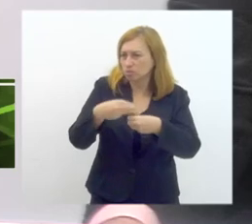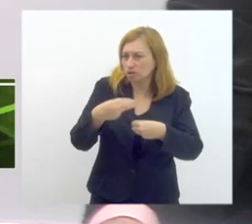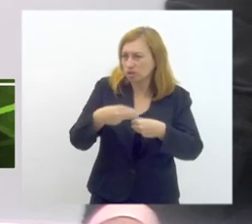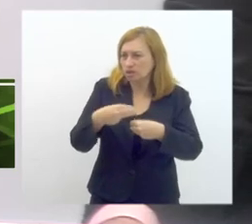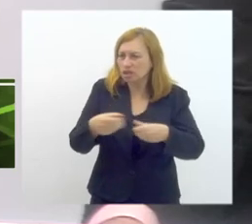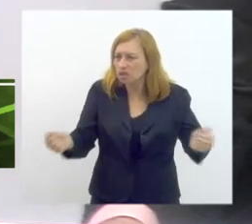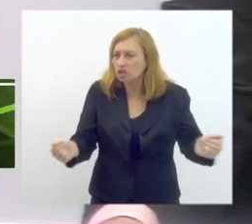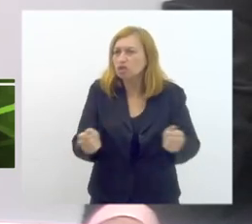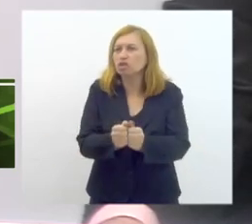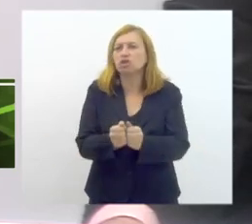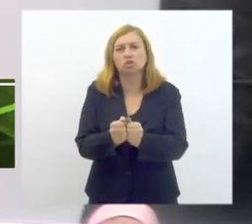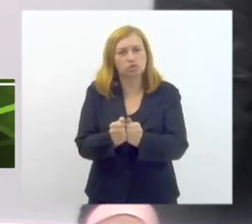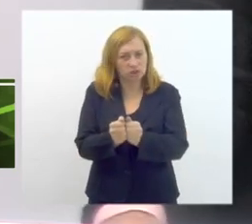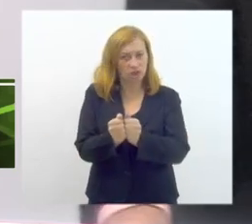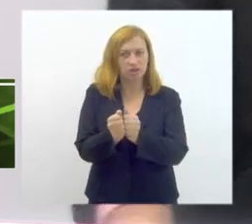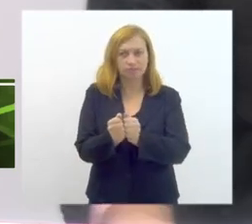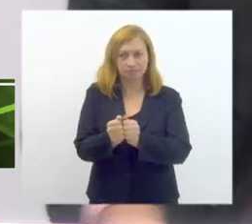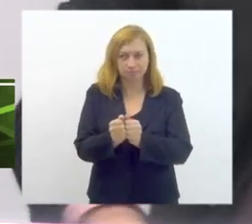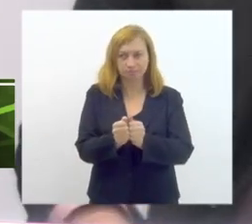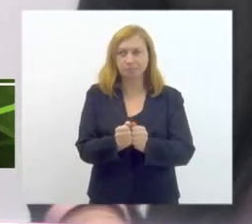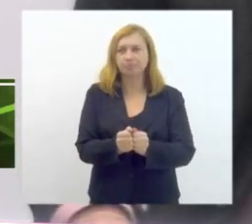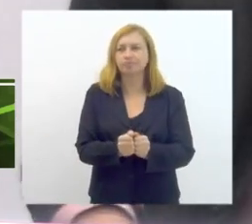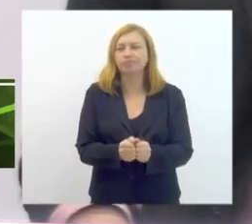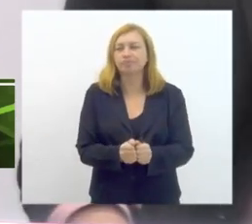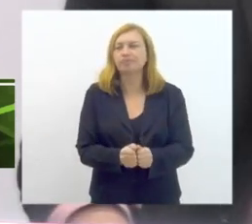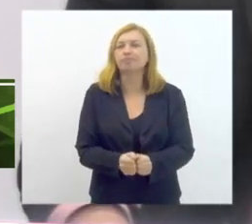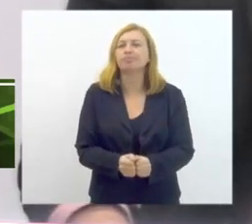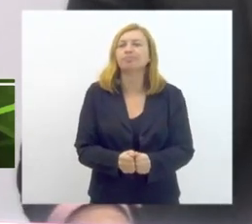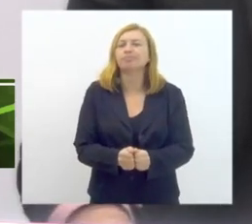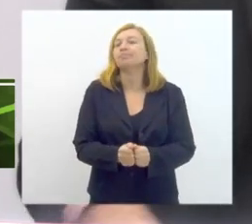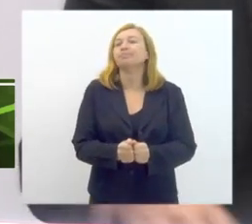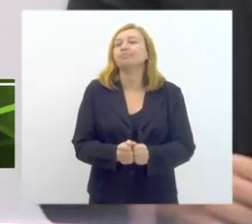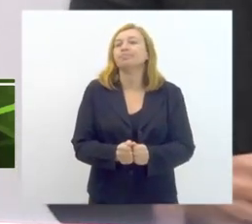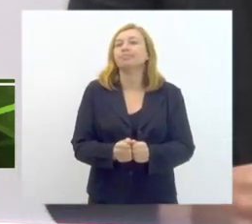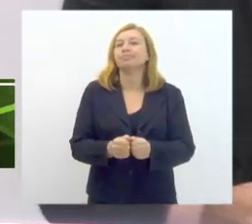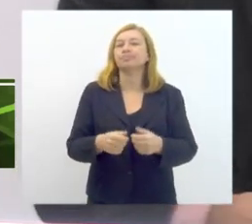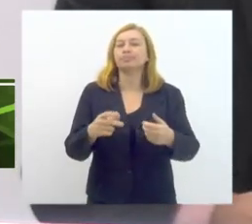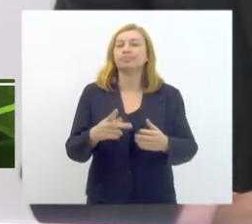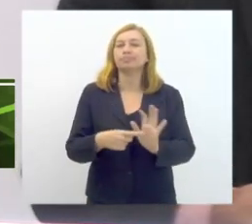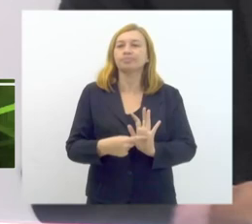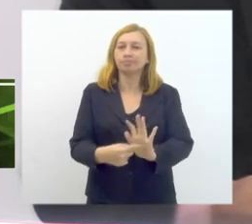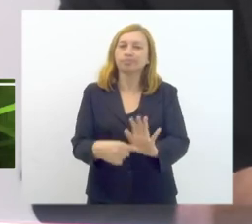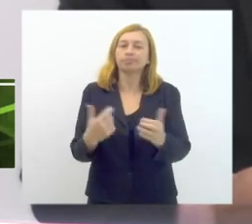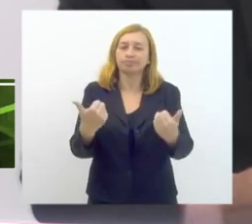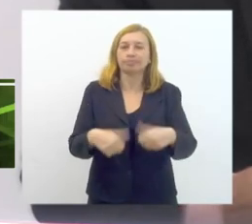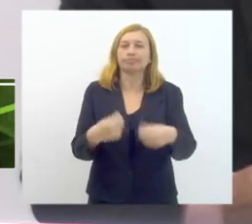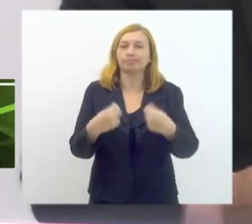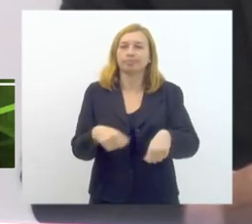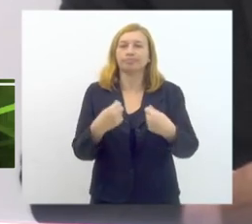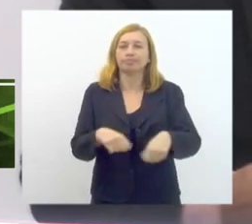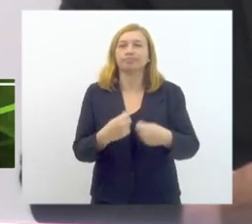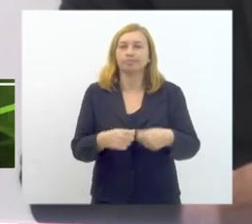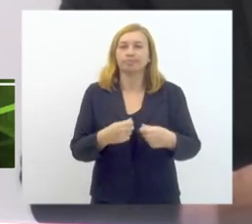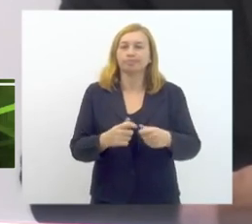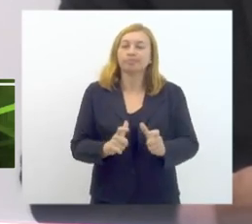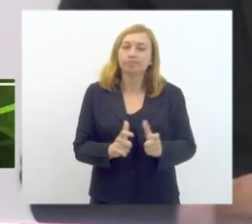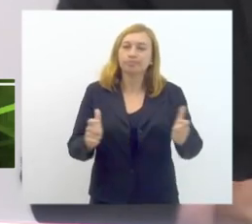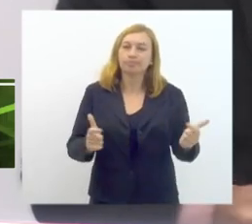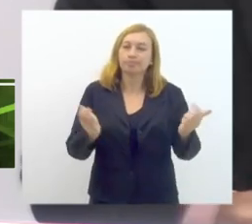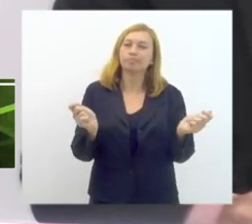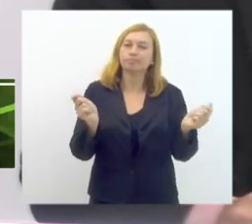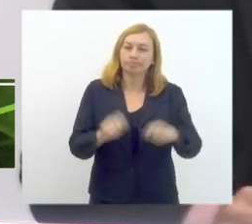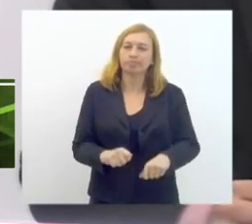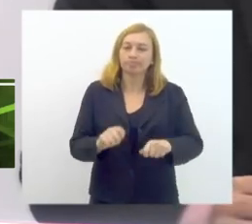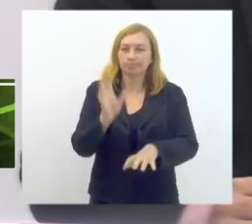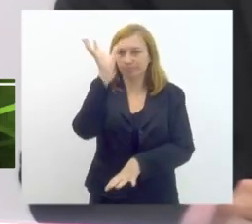se juntarem e colocarem de uma forma específica as suas necessidades com grande possibilidade de